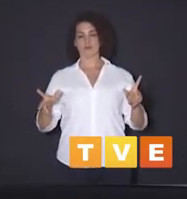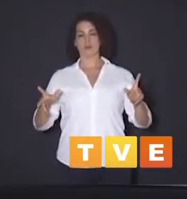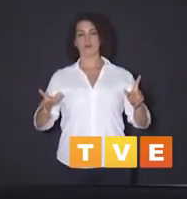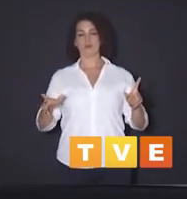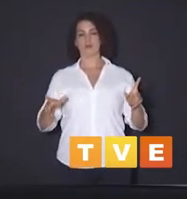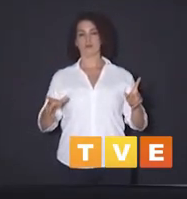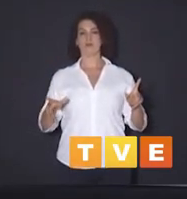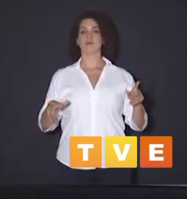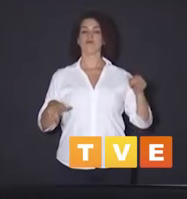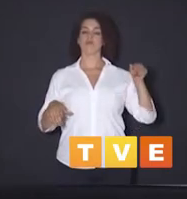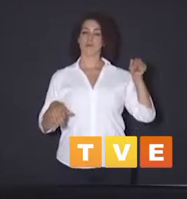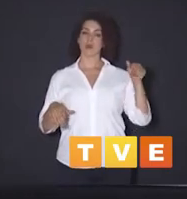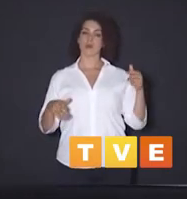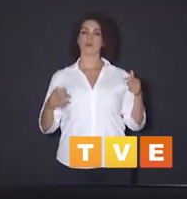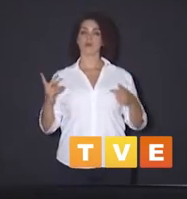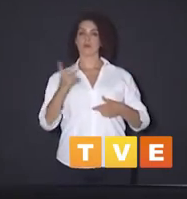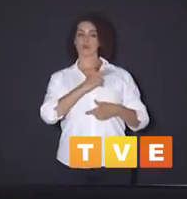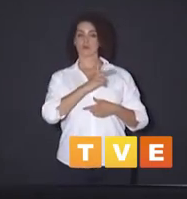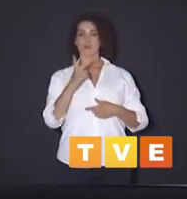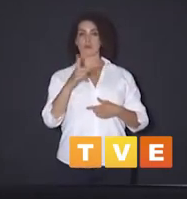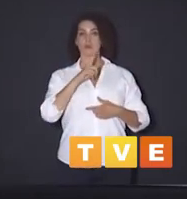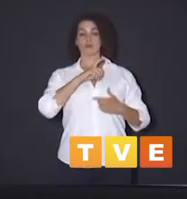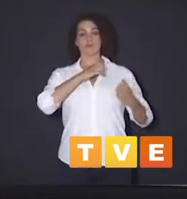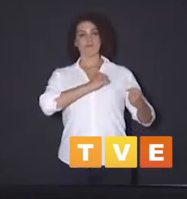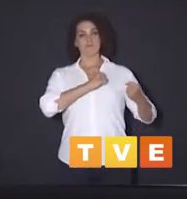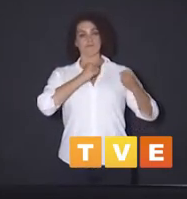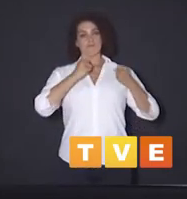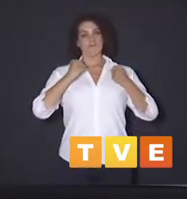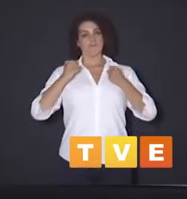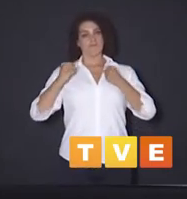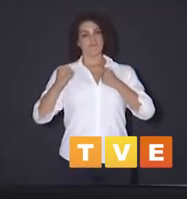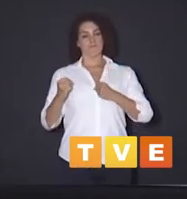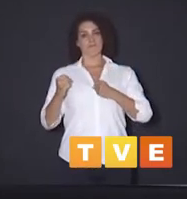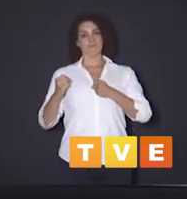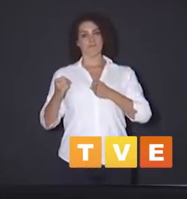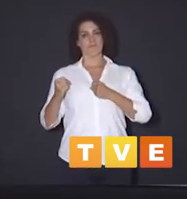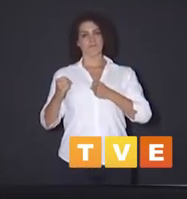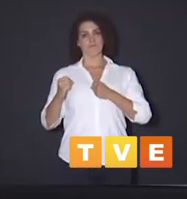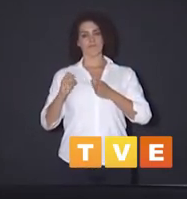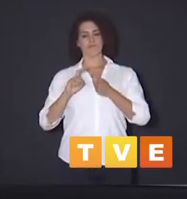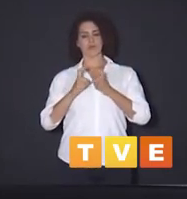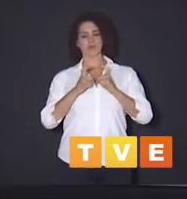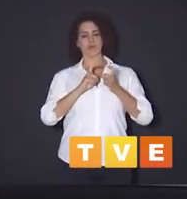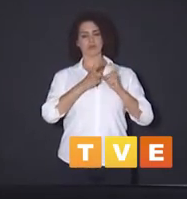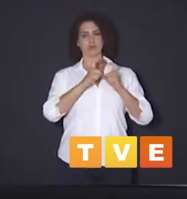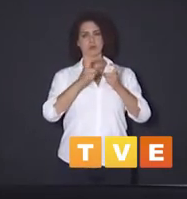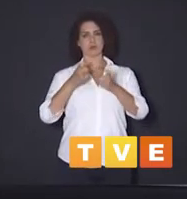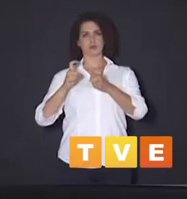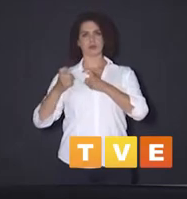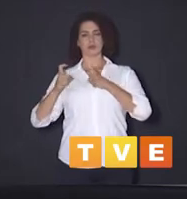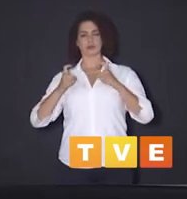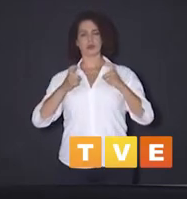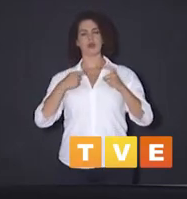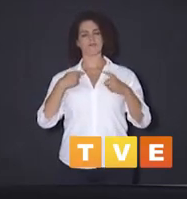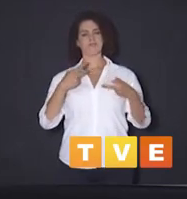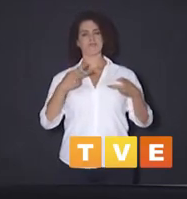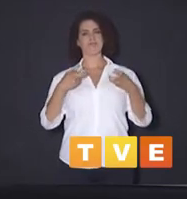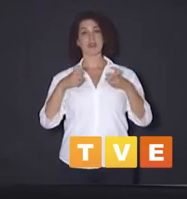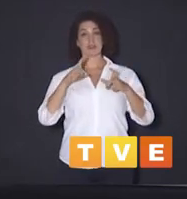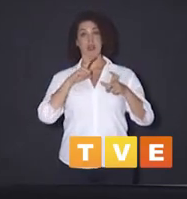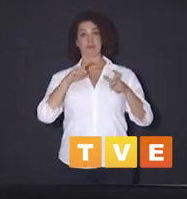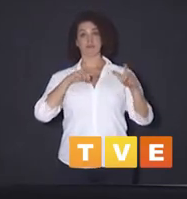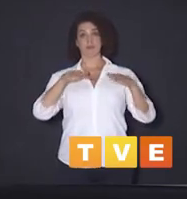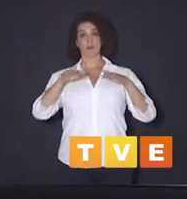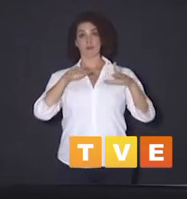e que exigem poderes muito articulados e eu estou percebendo cada vez mais e que têm movimentos sociais